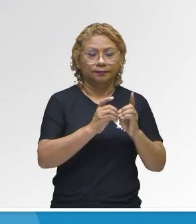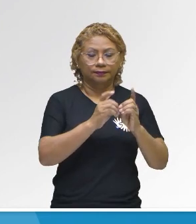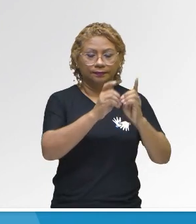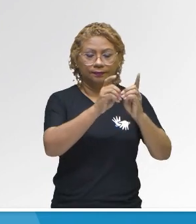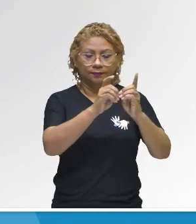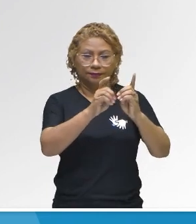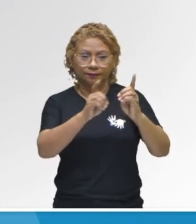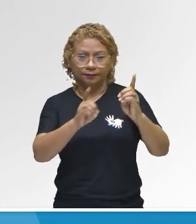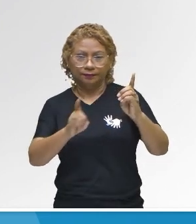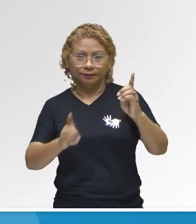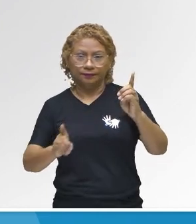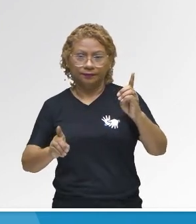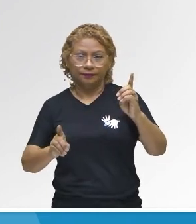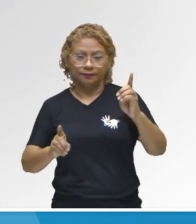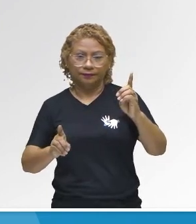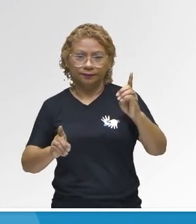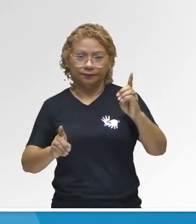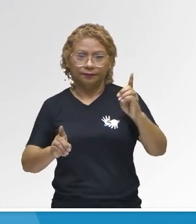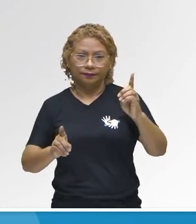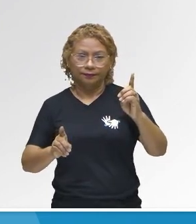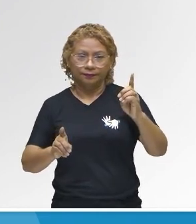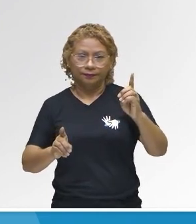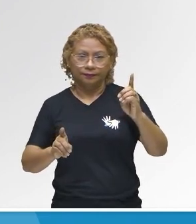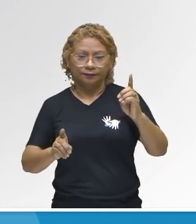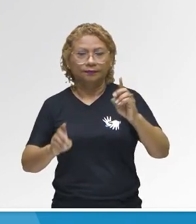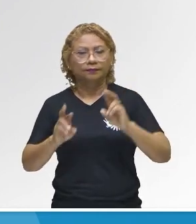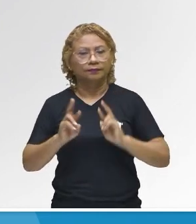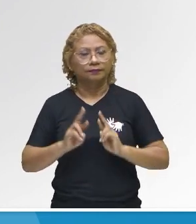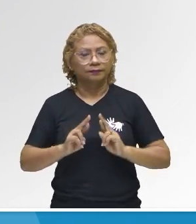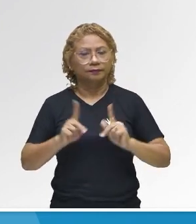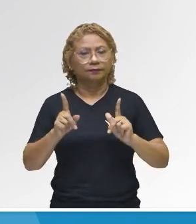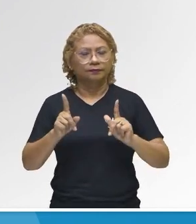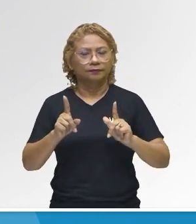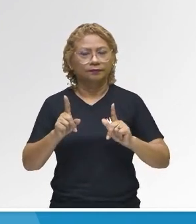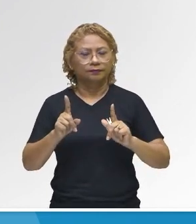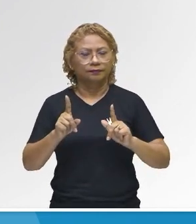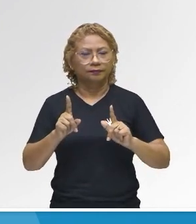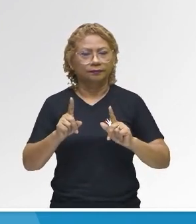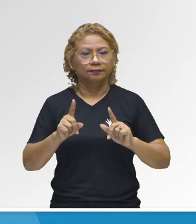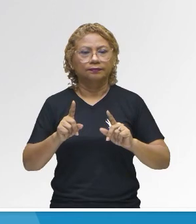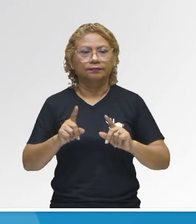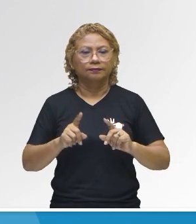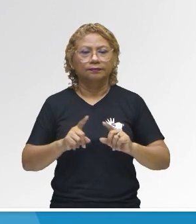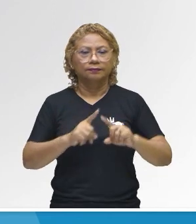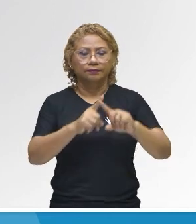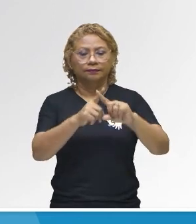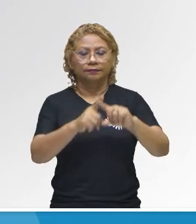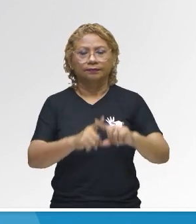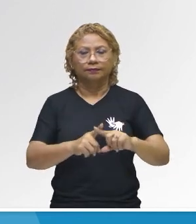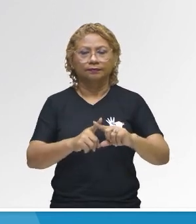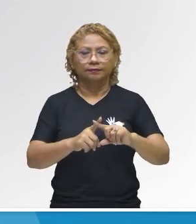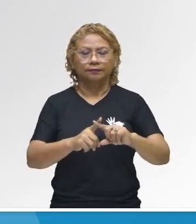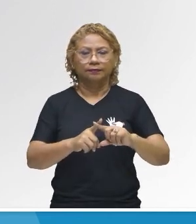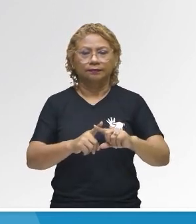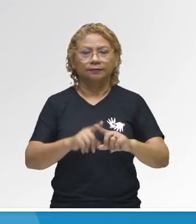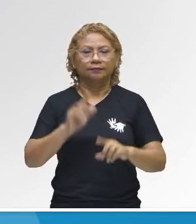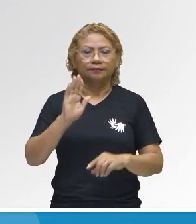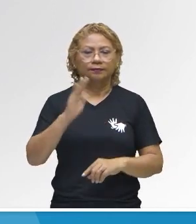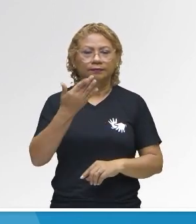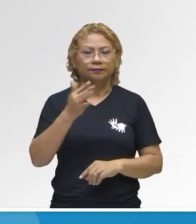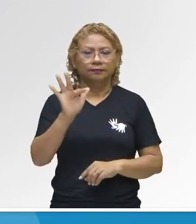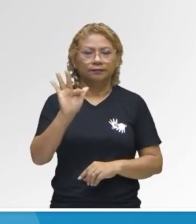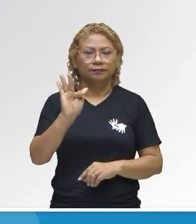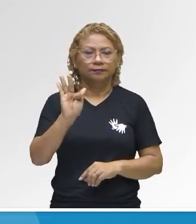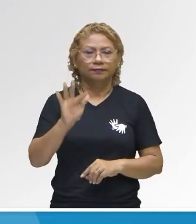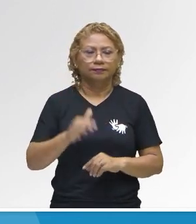serão diferentes, tá? Então essa afirmação que ele fez aqui é uma afirmação falsa.